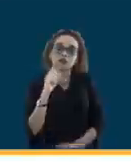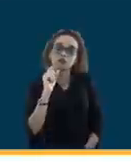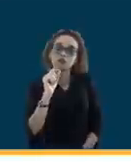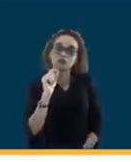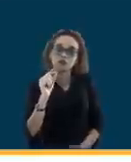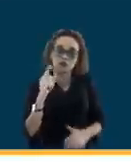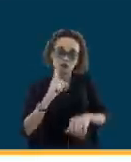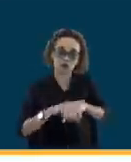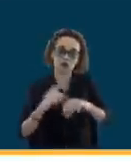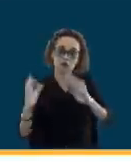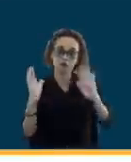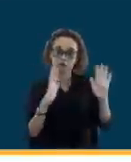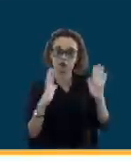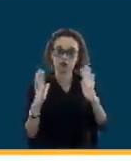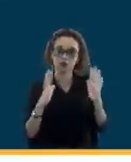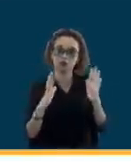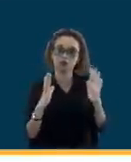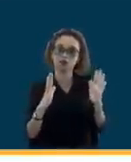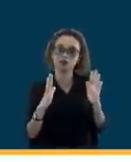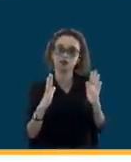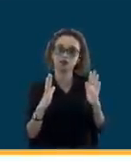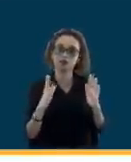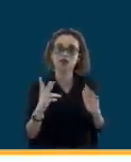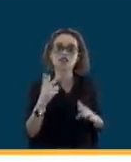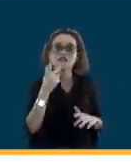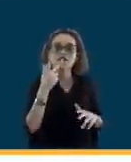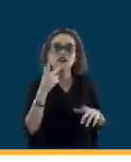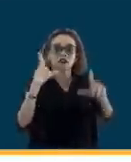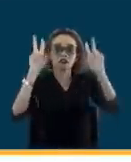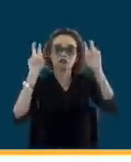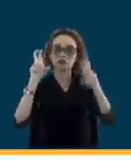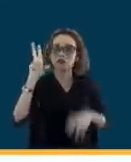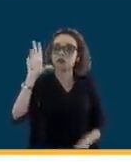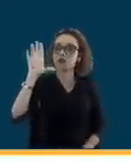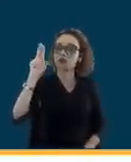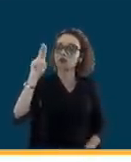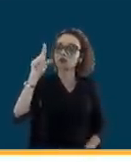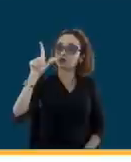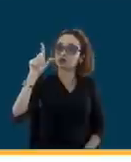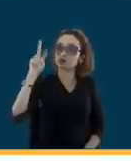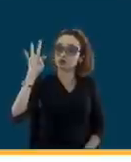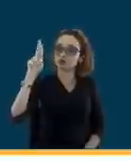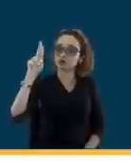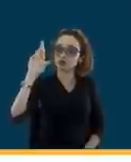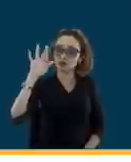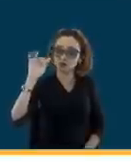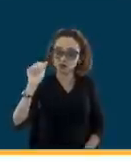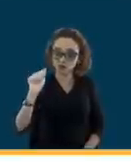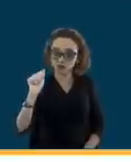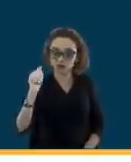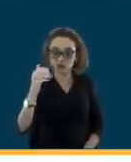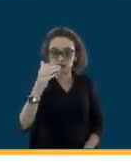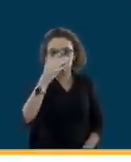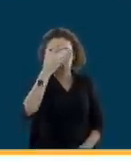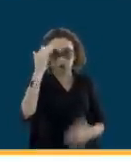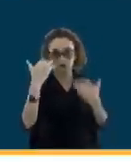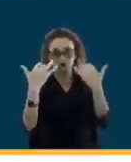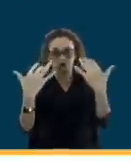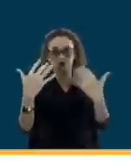momento, falar de cultura para toda essa audiência de cultura